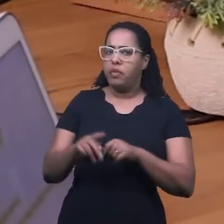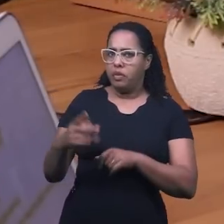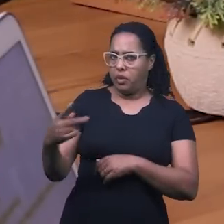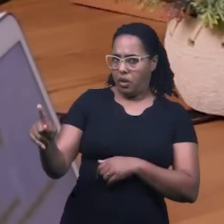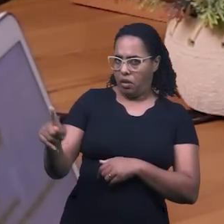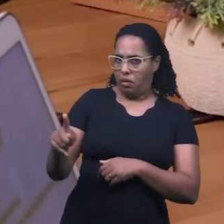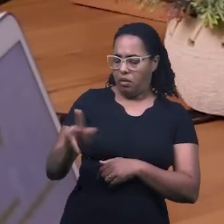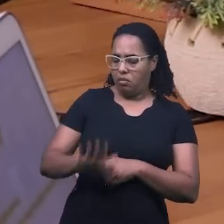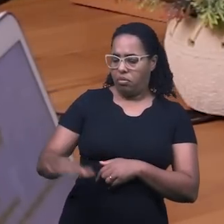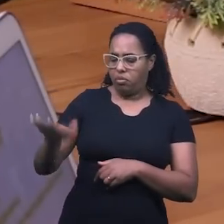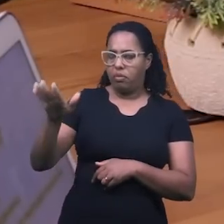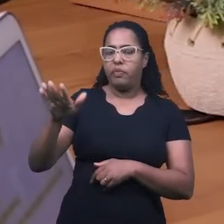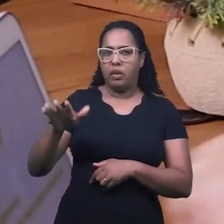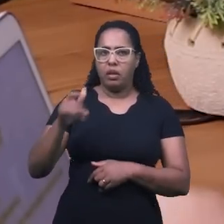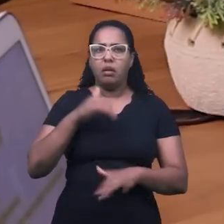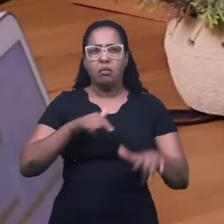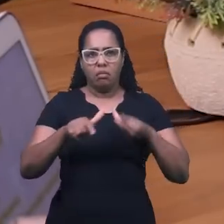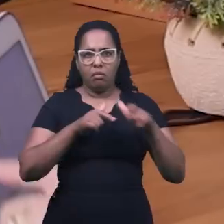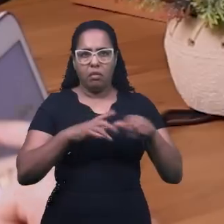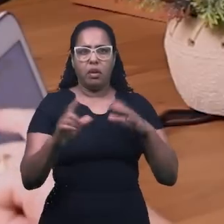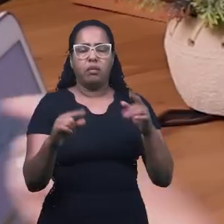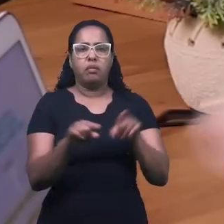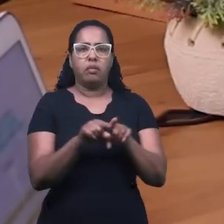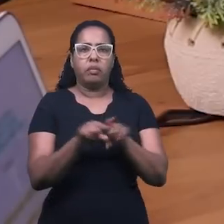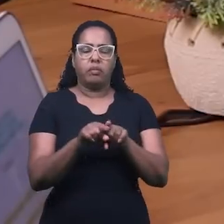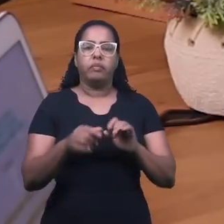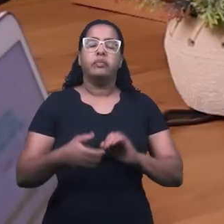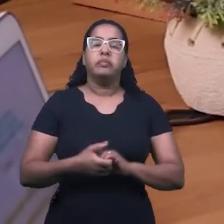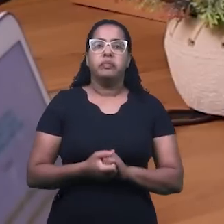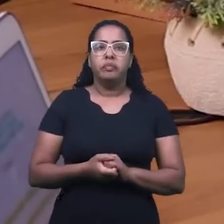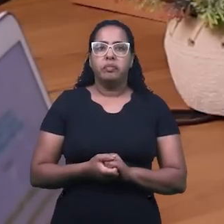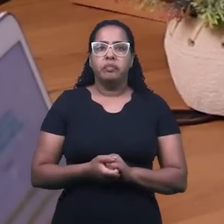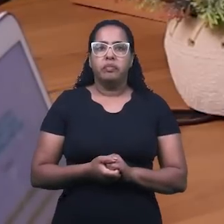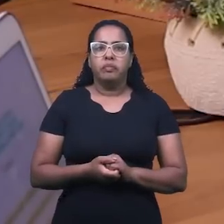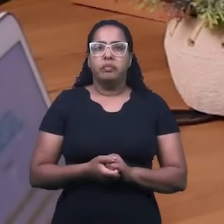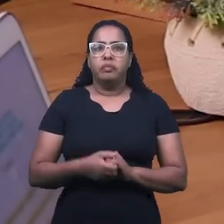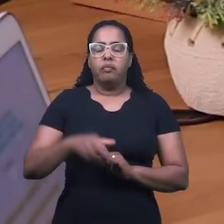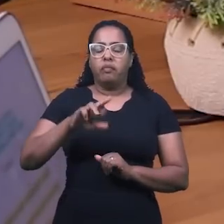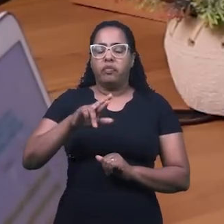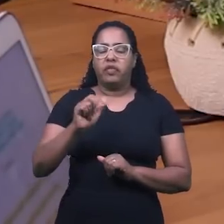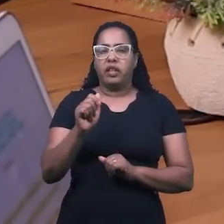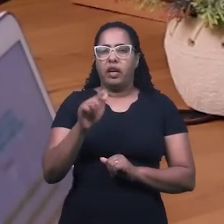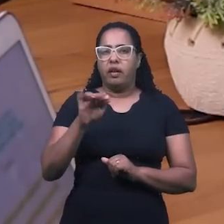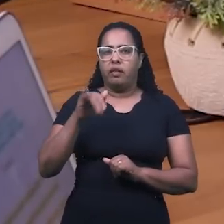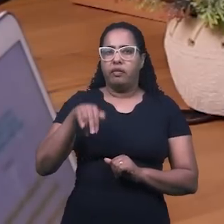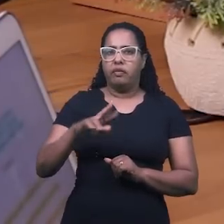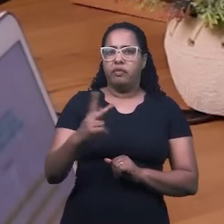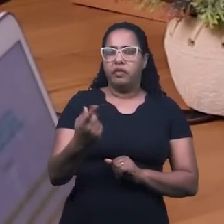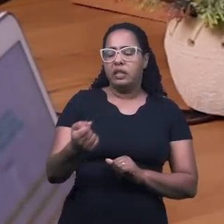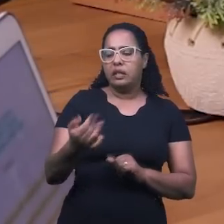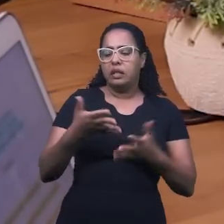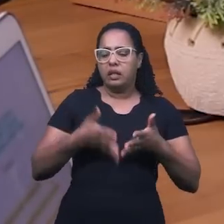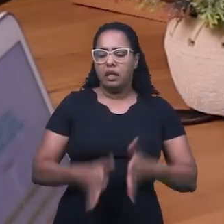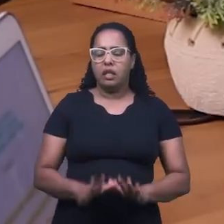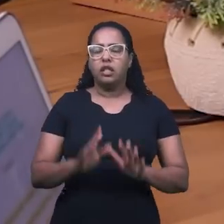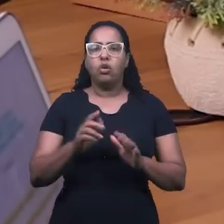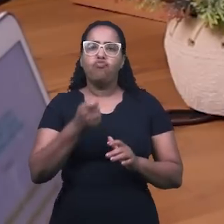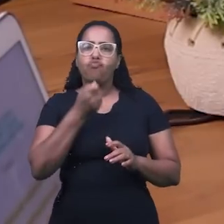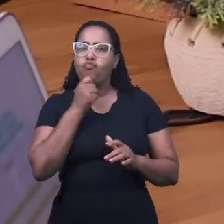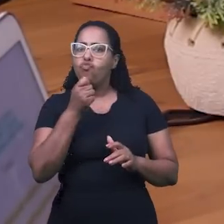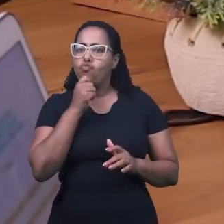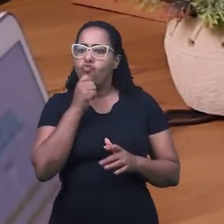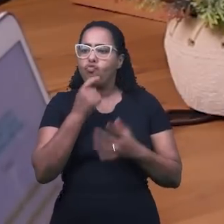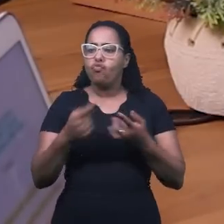meus filhos, né? Inclusive eu trabalho com isso hoje também. E Rafinha ia nascer e eu não